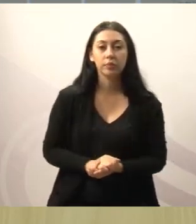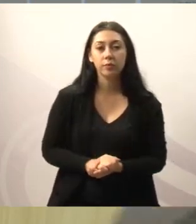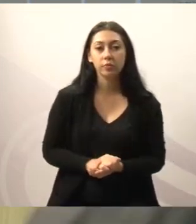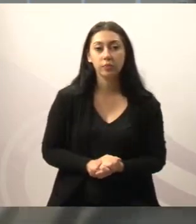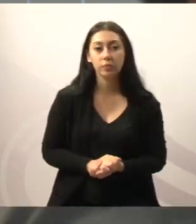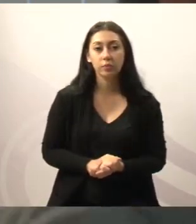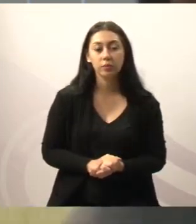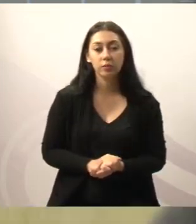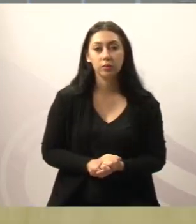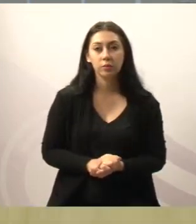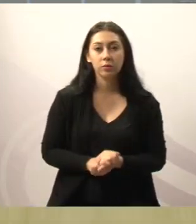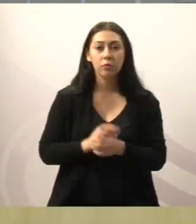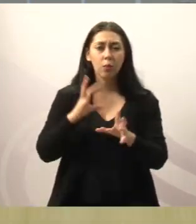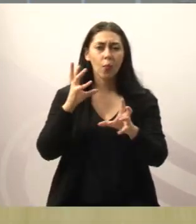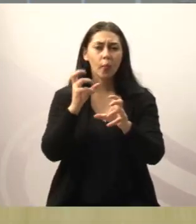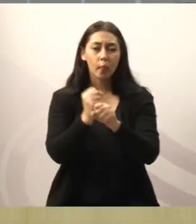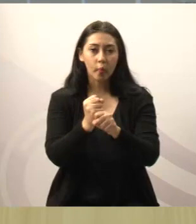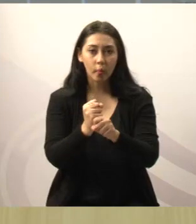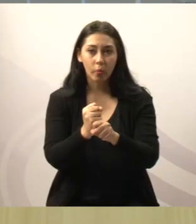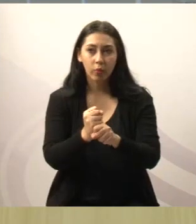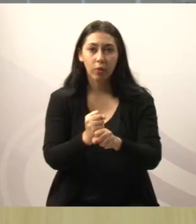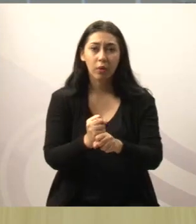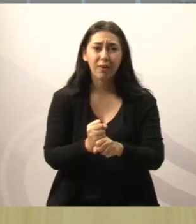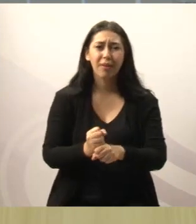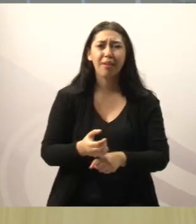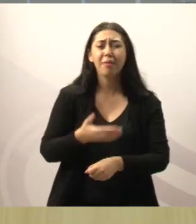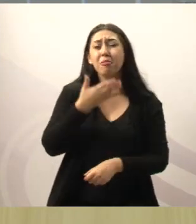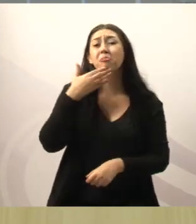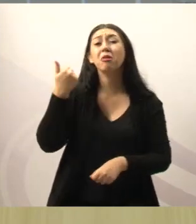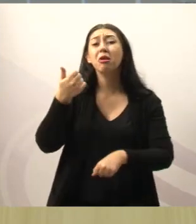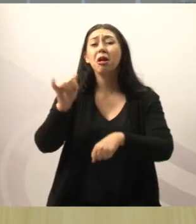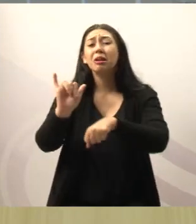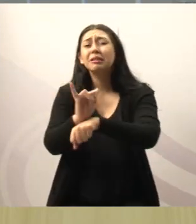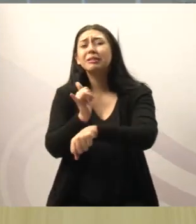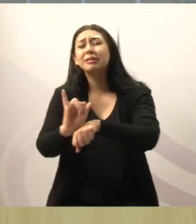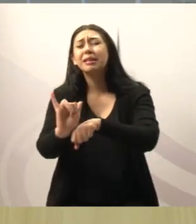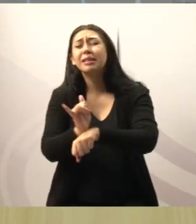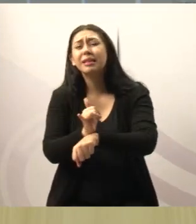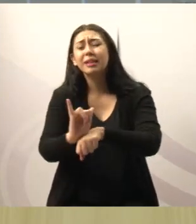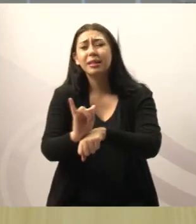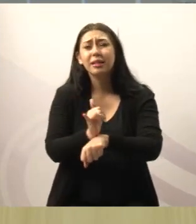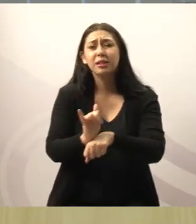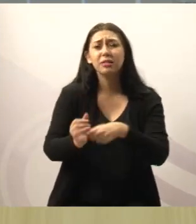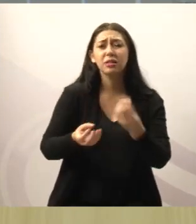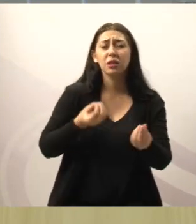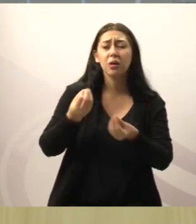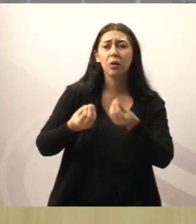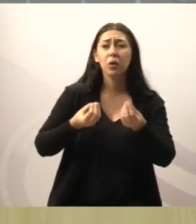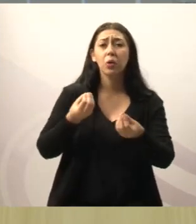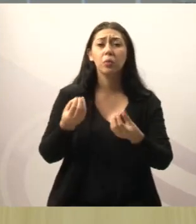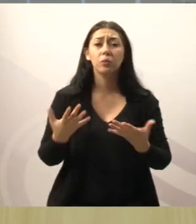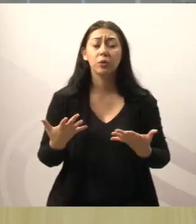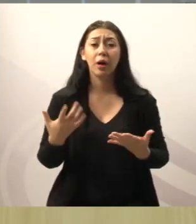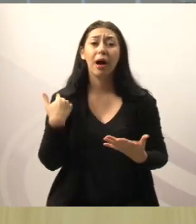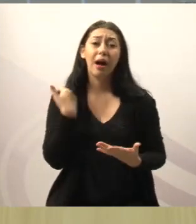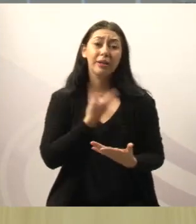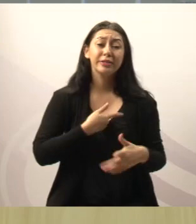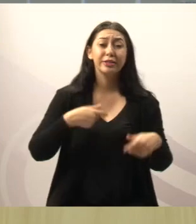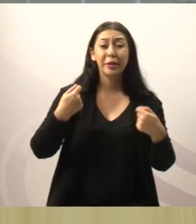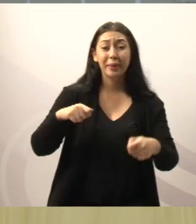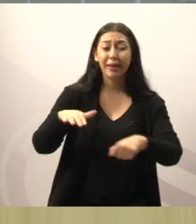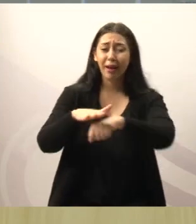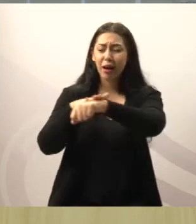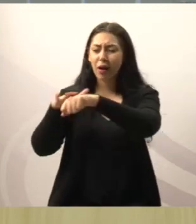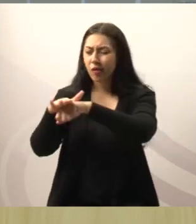Em suma, a melhor estratégia política que trará bons resultados é a discussão com todos